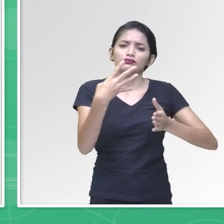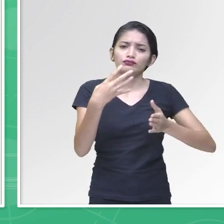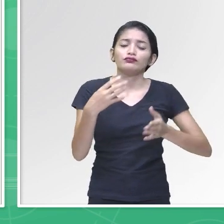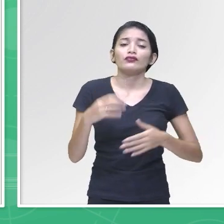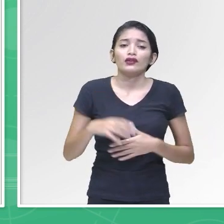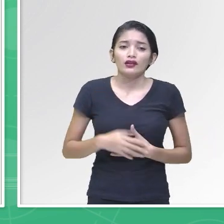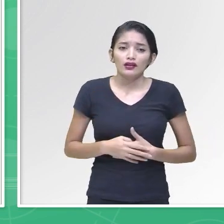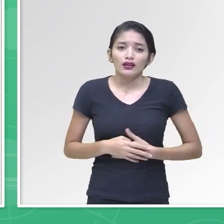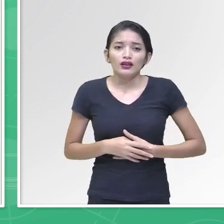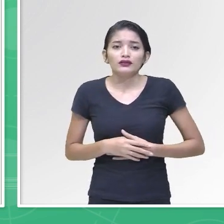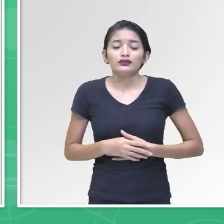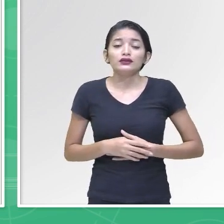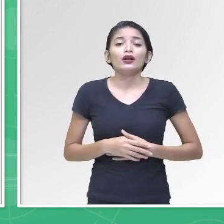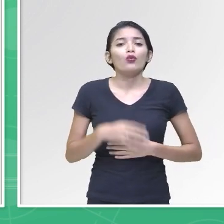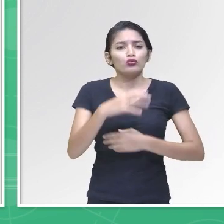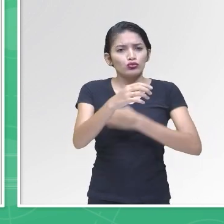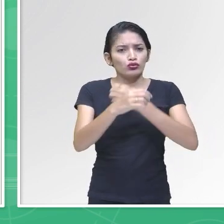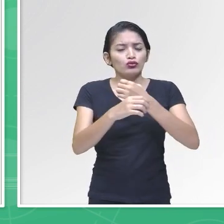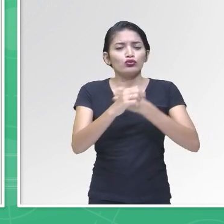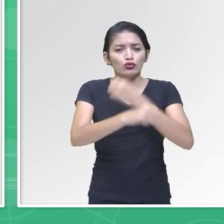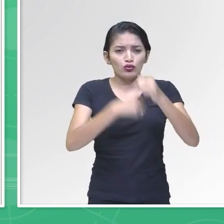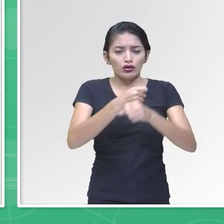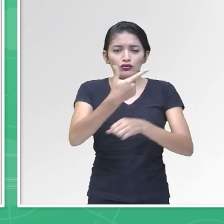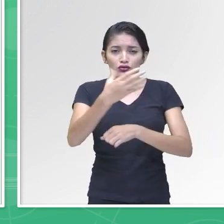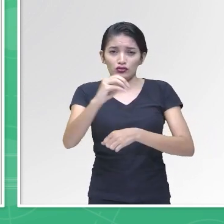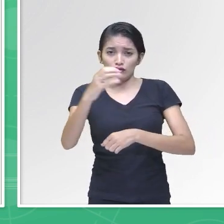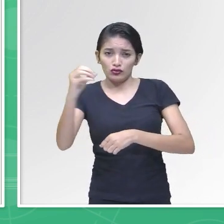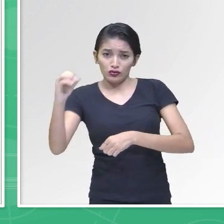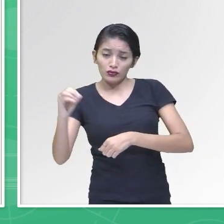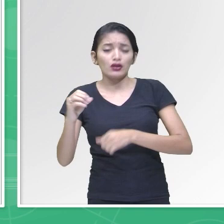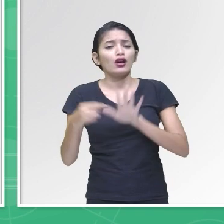censo do ano de 2000, representavam